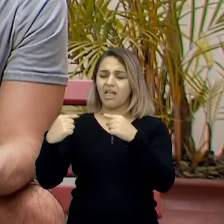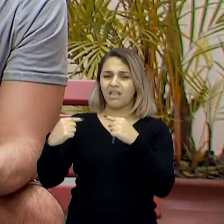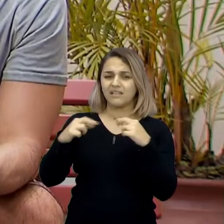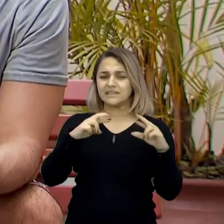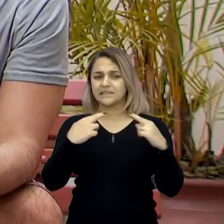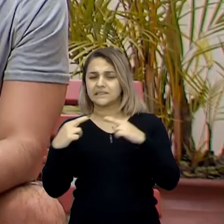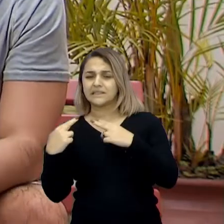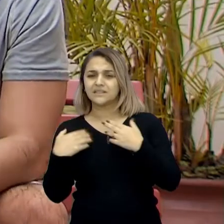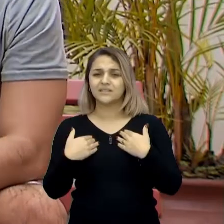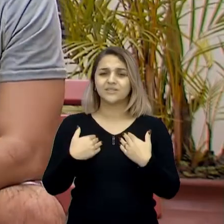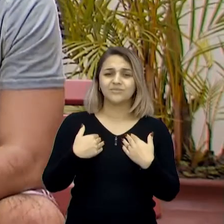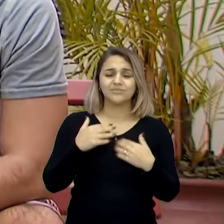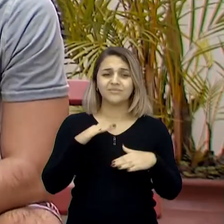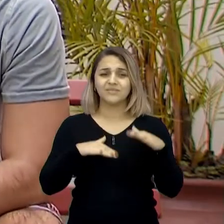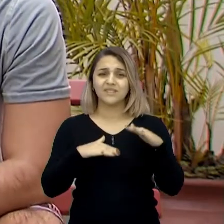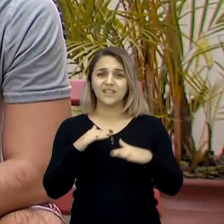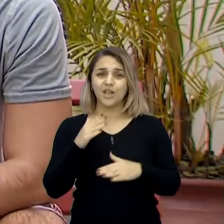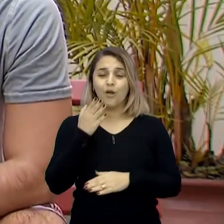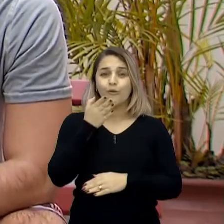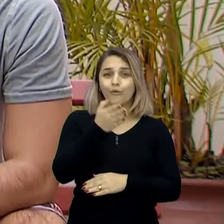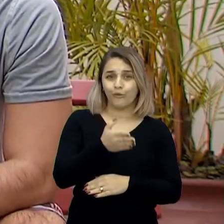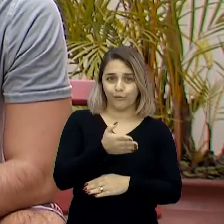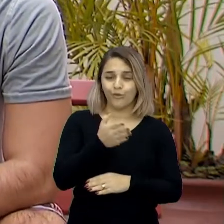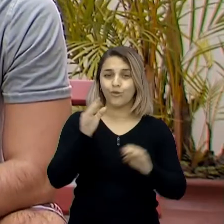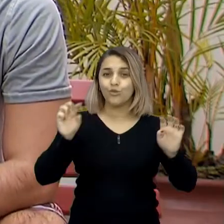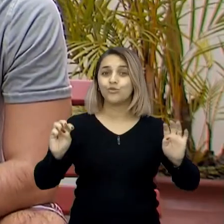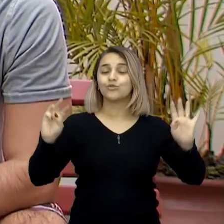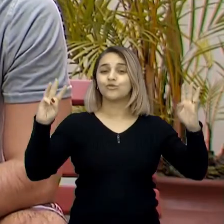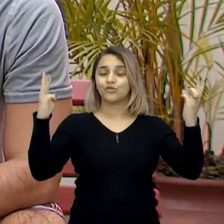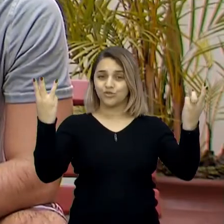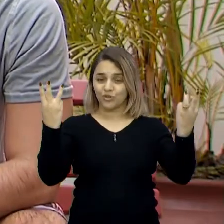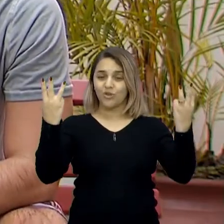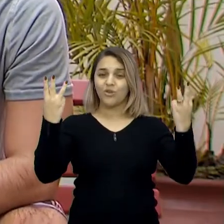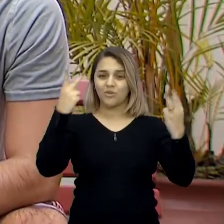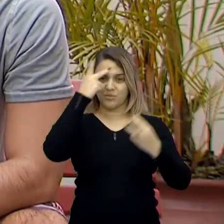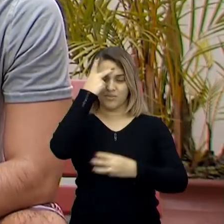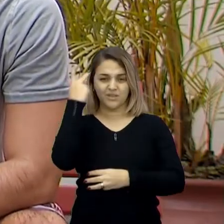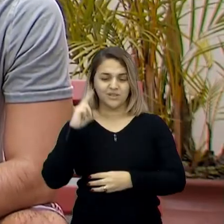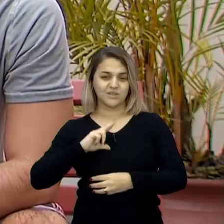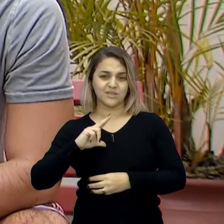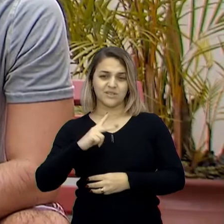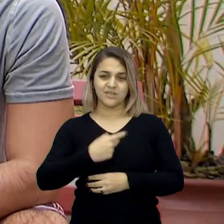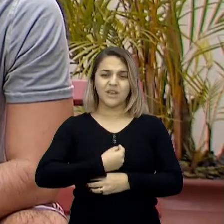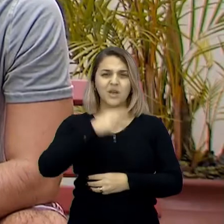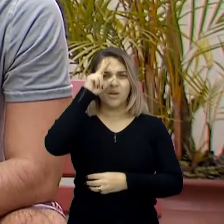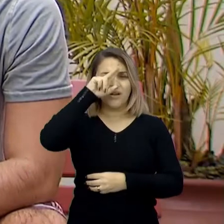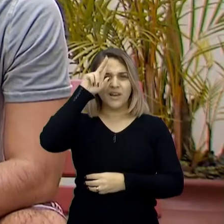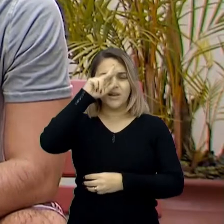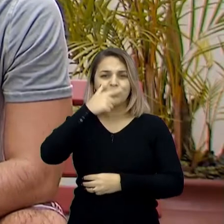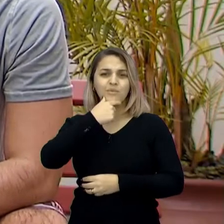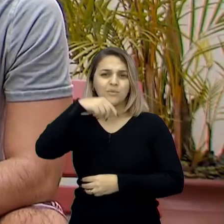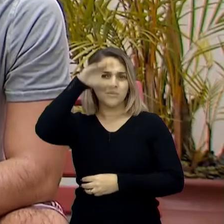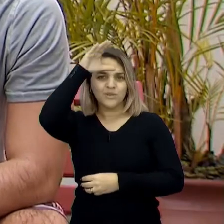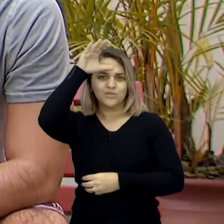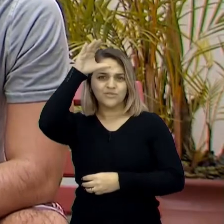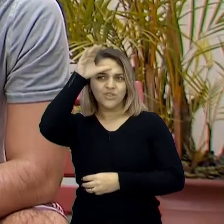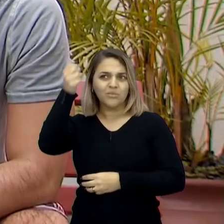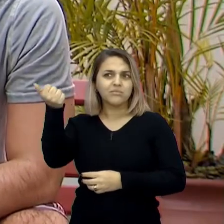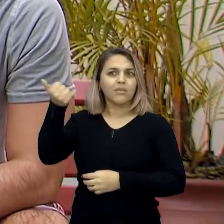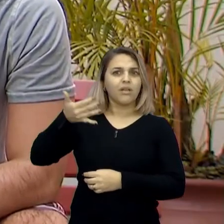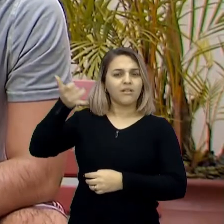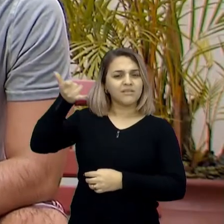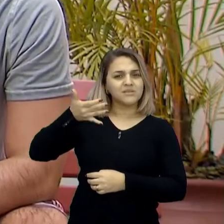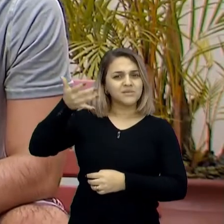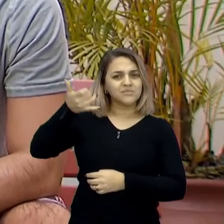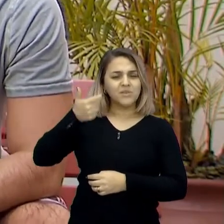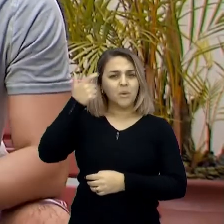e... Show de transformista no show de calores, que eu lembro de um tio meu falando aqueles viados do Silvio Santos, então pra mim ser gay era só aquilo. que era um